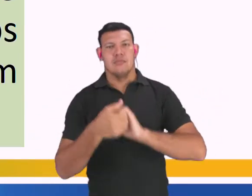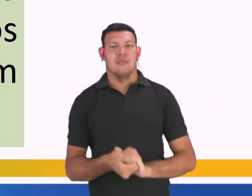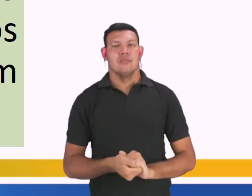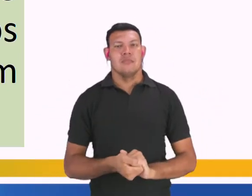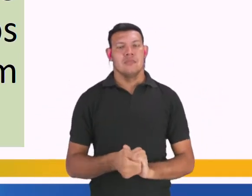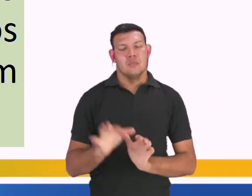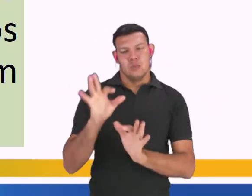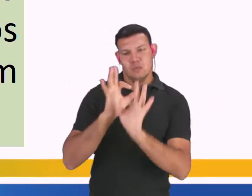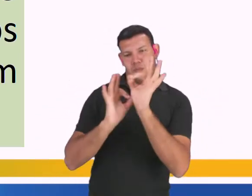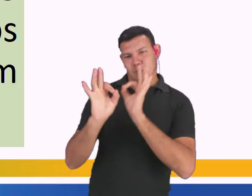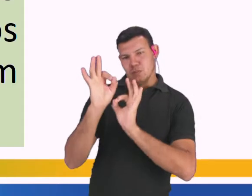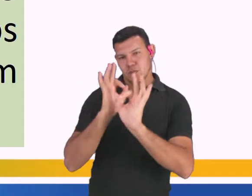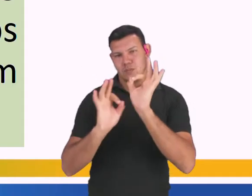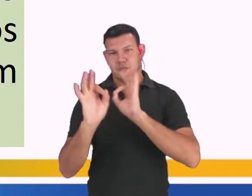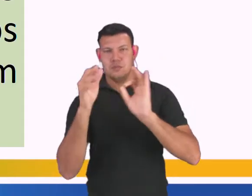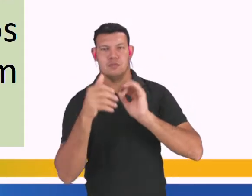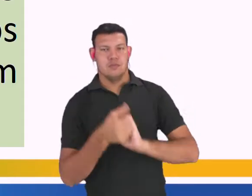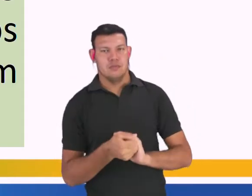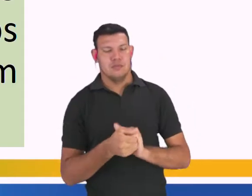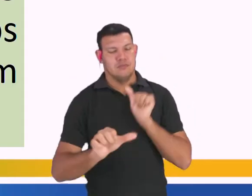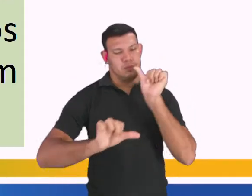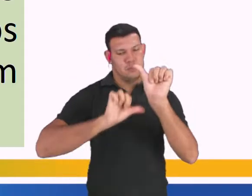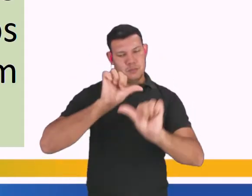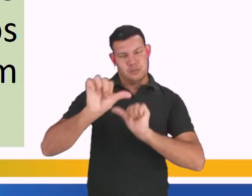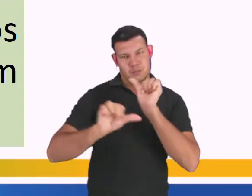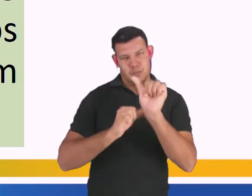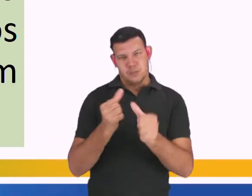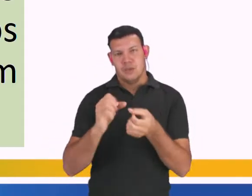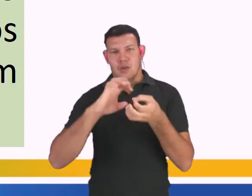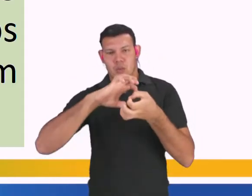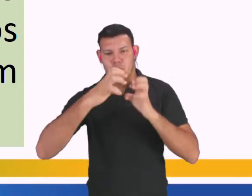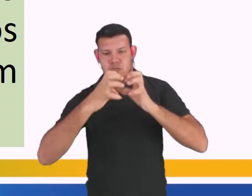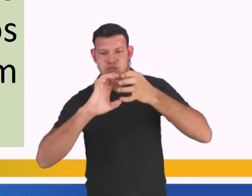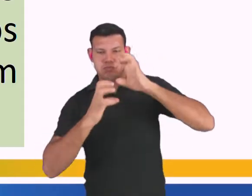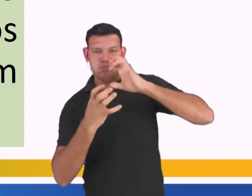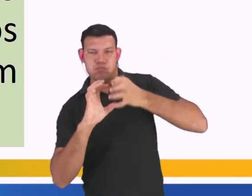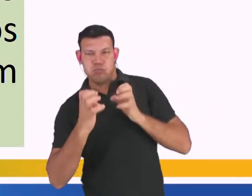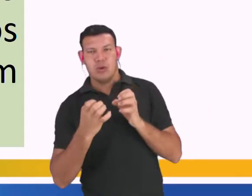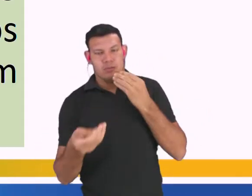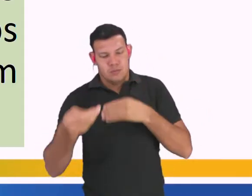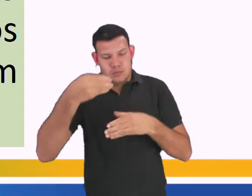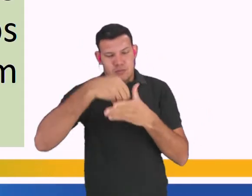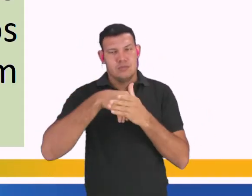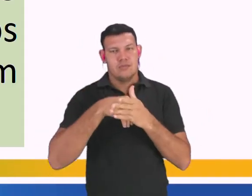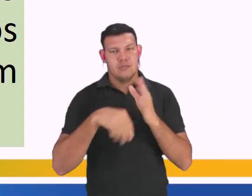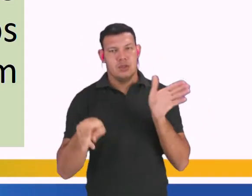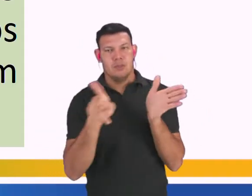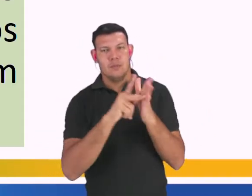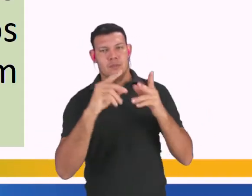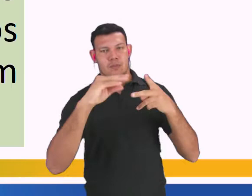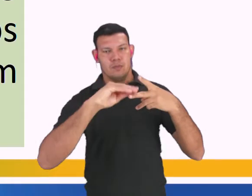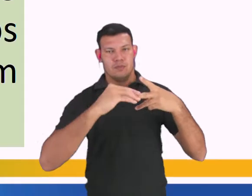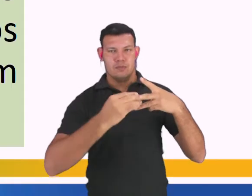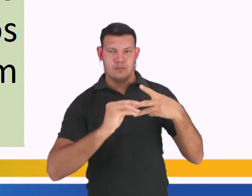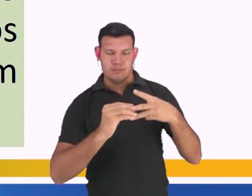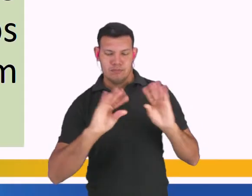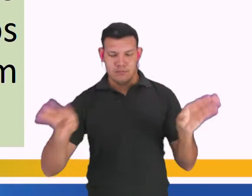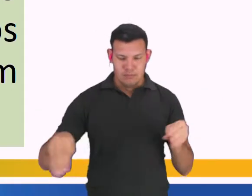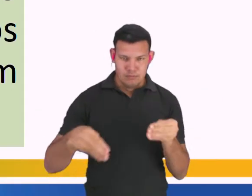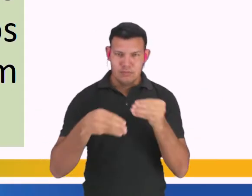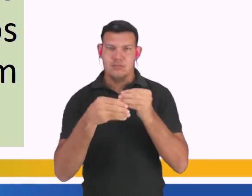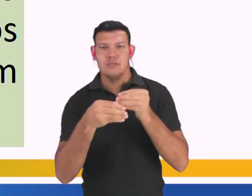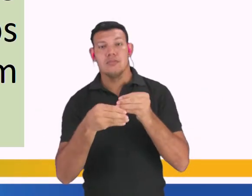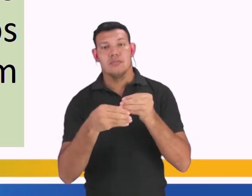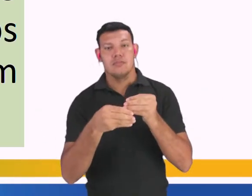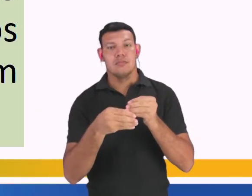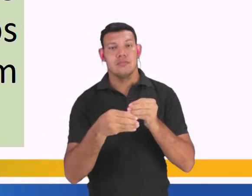as organizações, transformações moleculares que ocorrem nas células. Em resumo, a